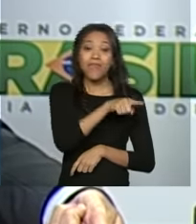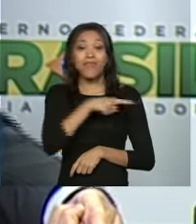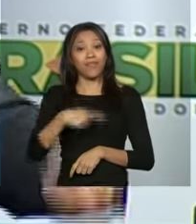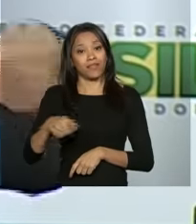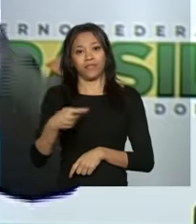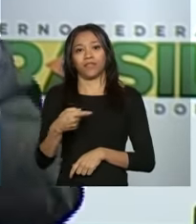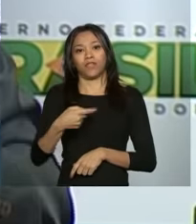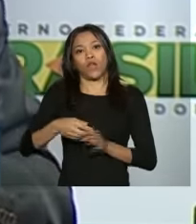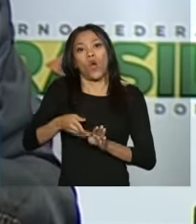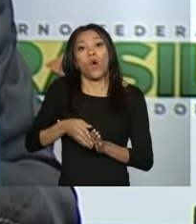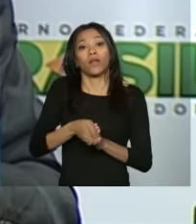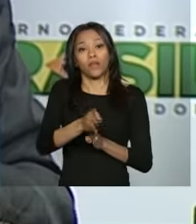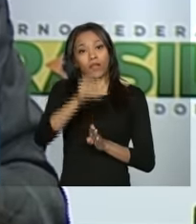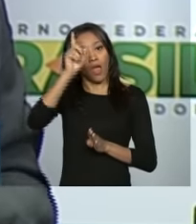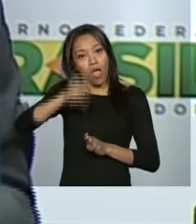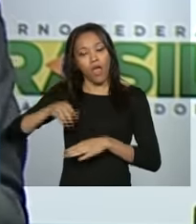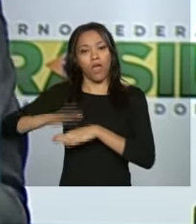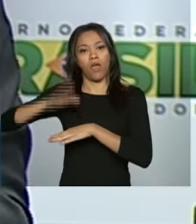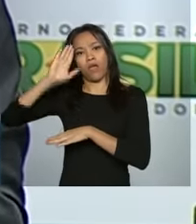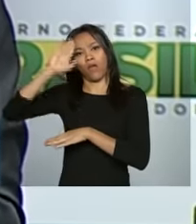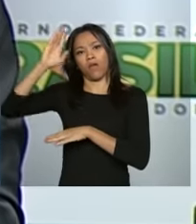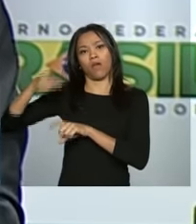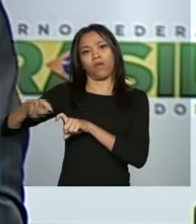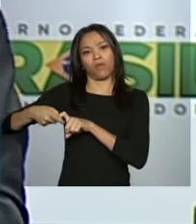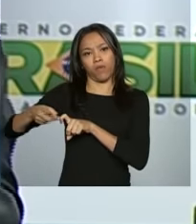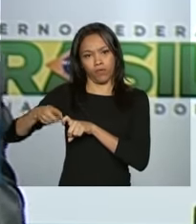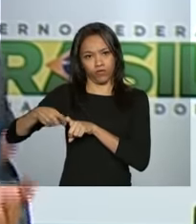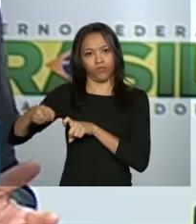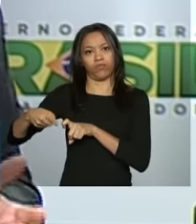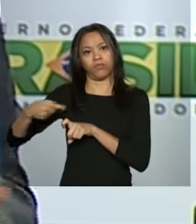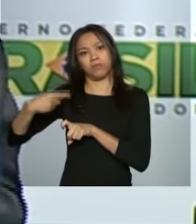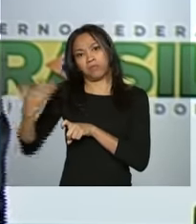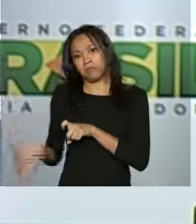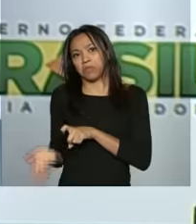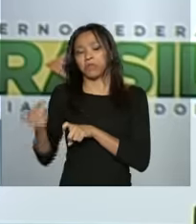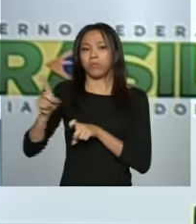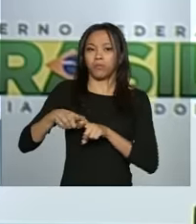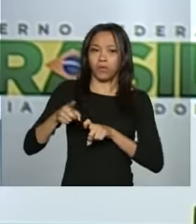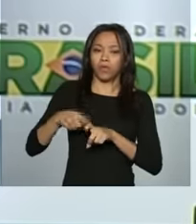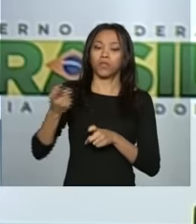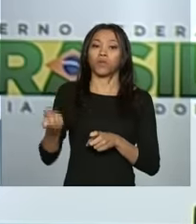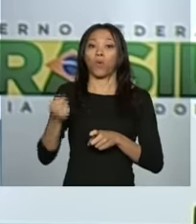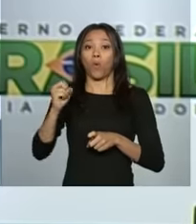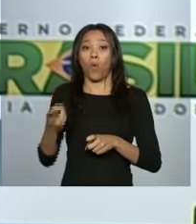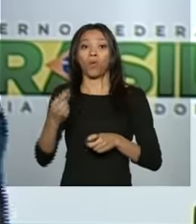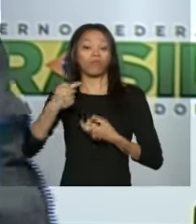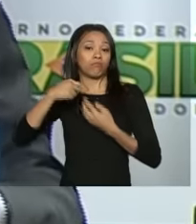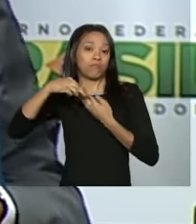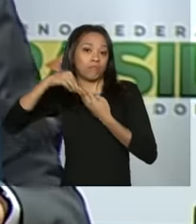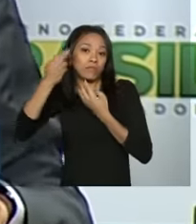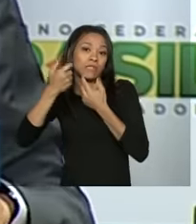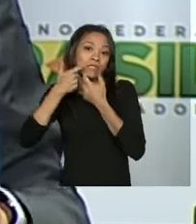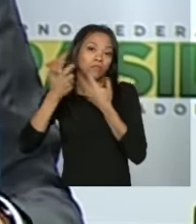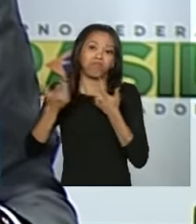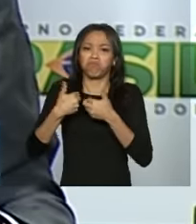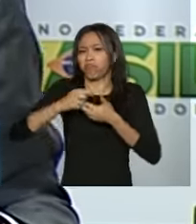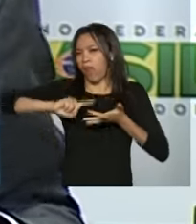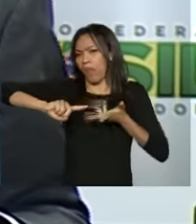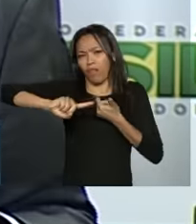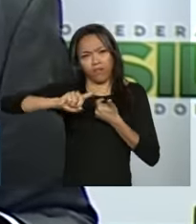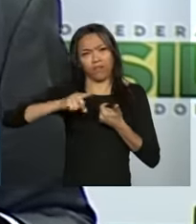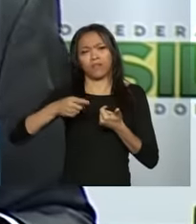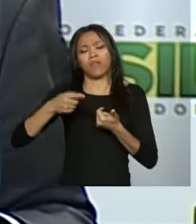uso é sempre o especialista então o especialista seja ele o médico ou o cirurgião dentista tem um papel